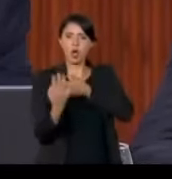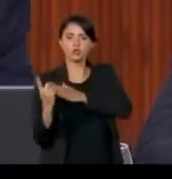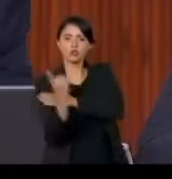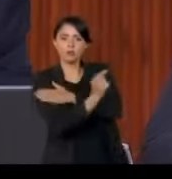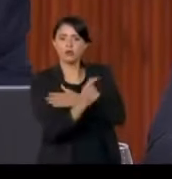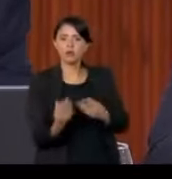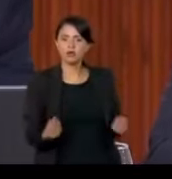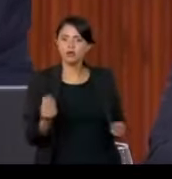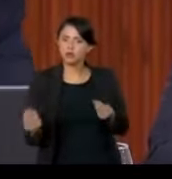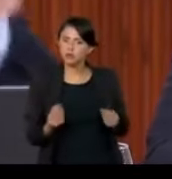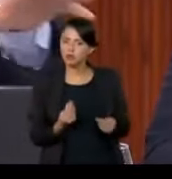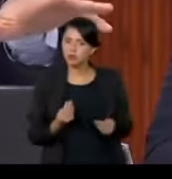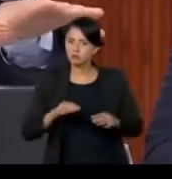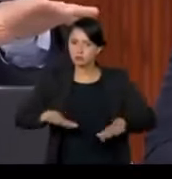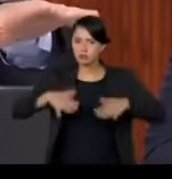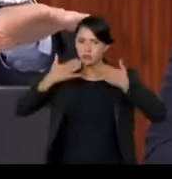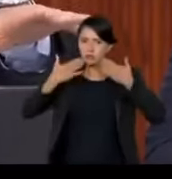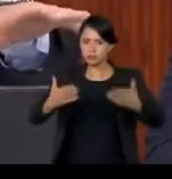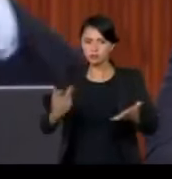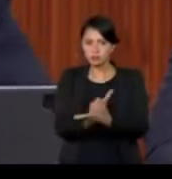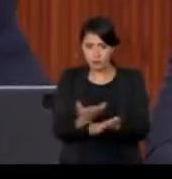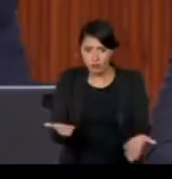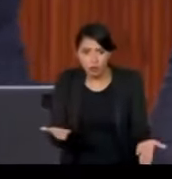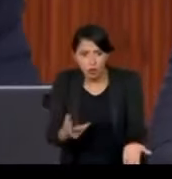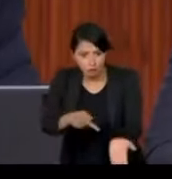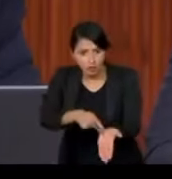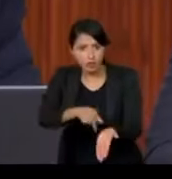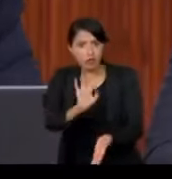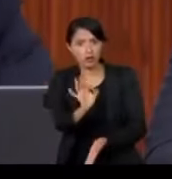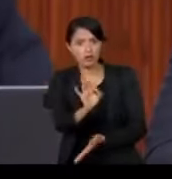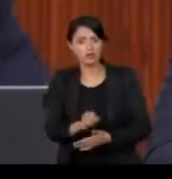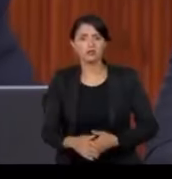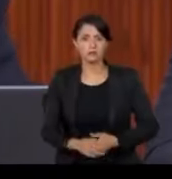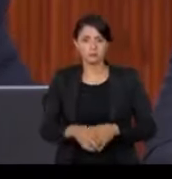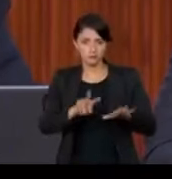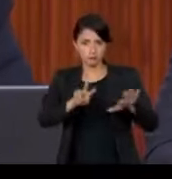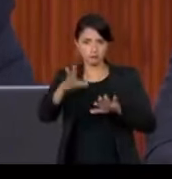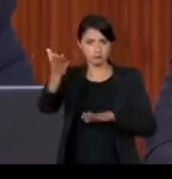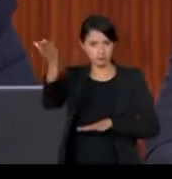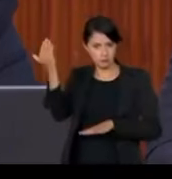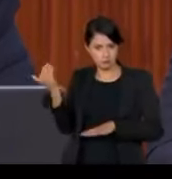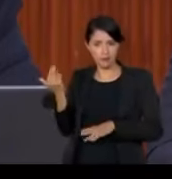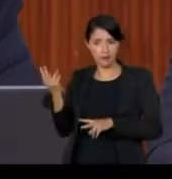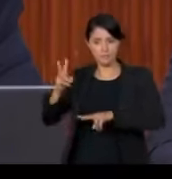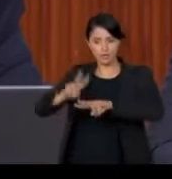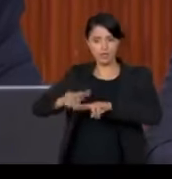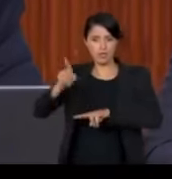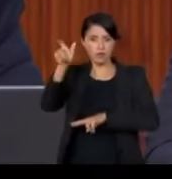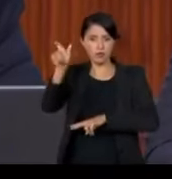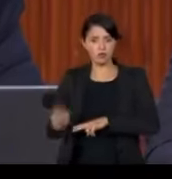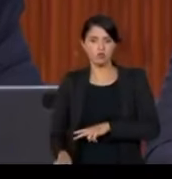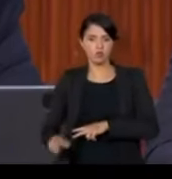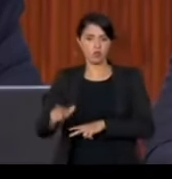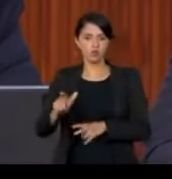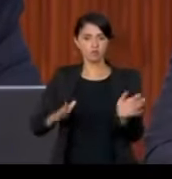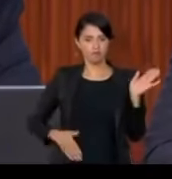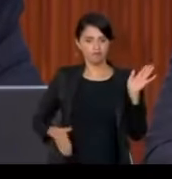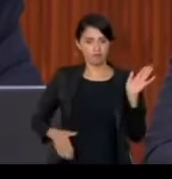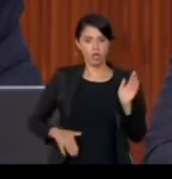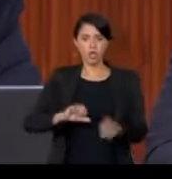custódia. Isso é real, isso aconteceu agora. Semana passada, prendemos um criminoso com